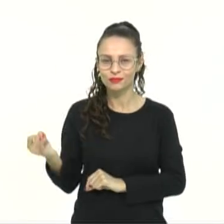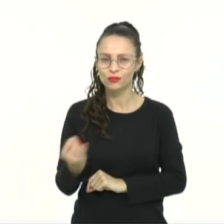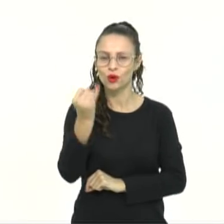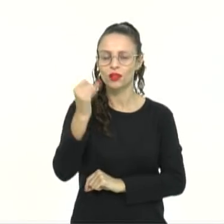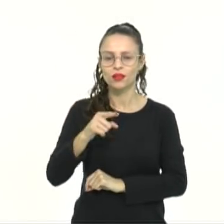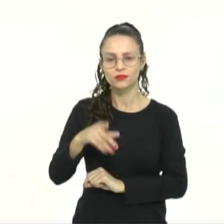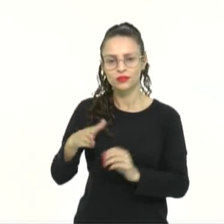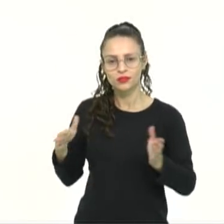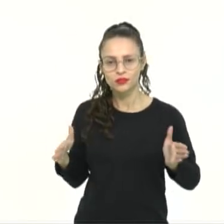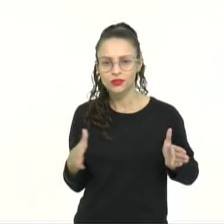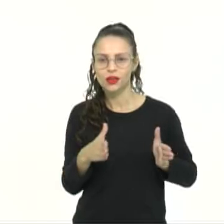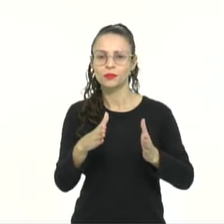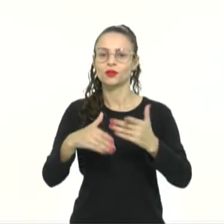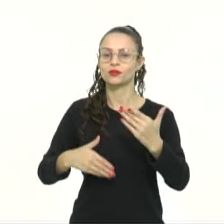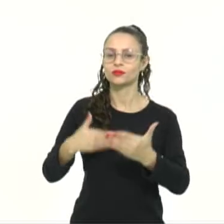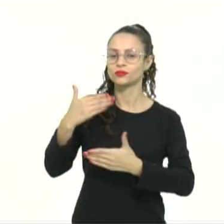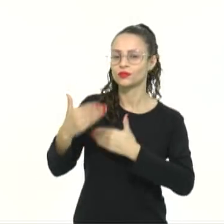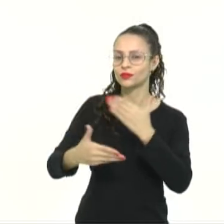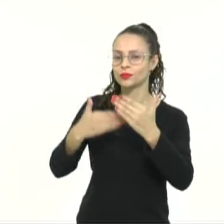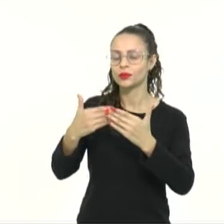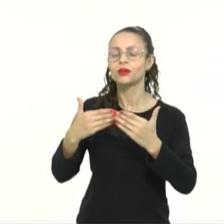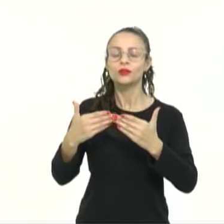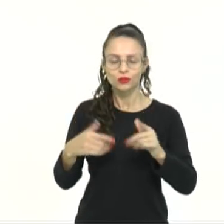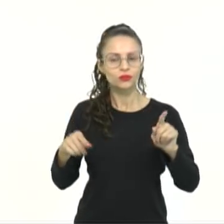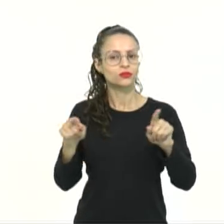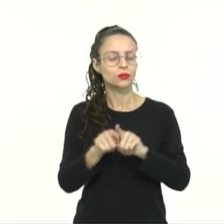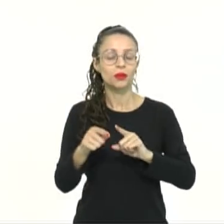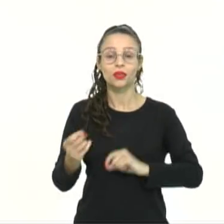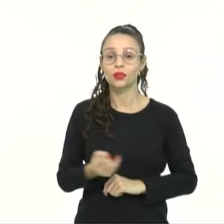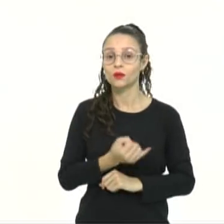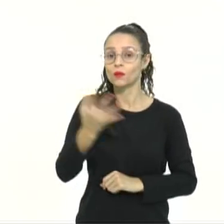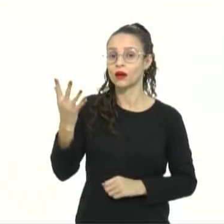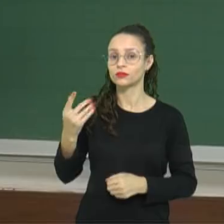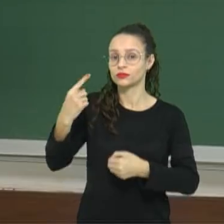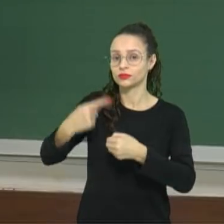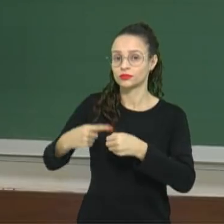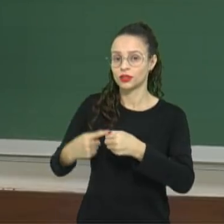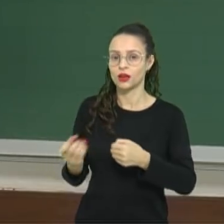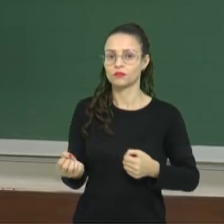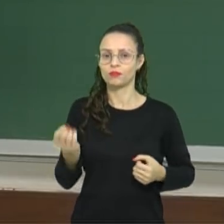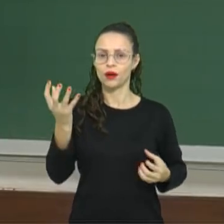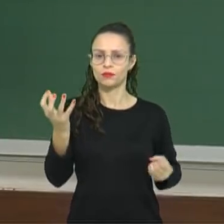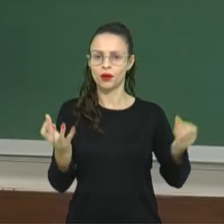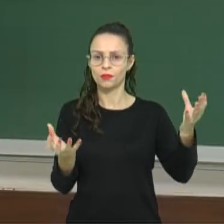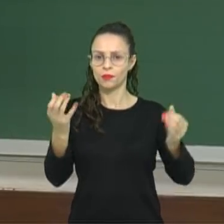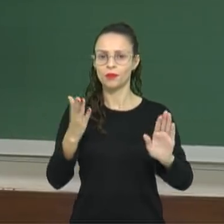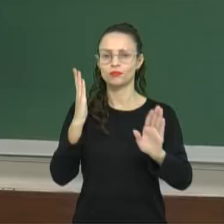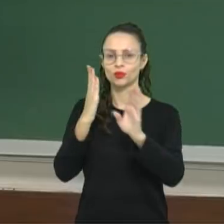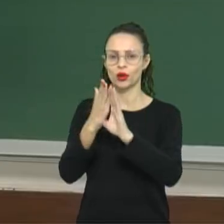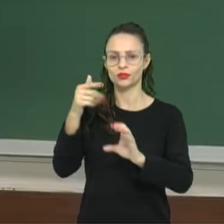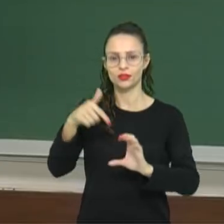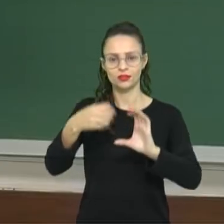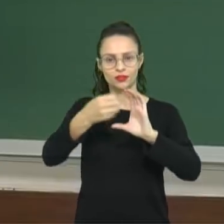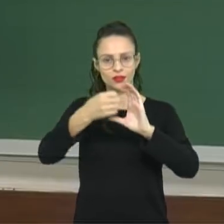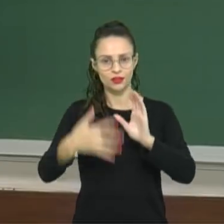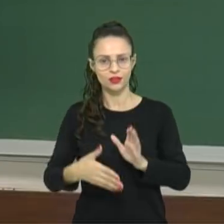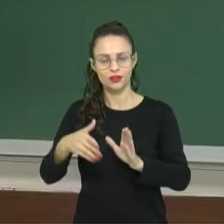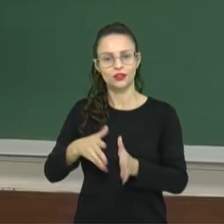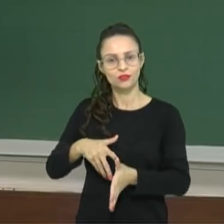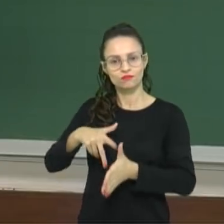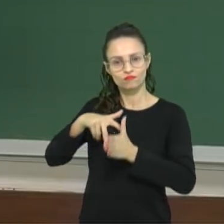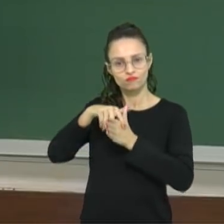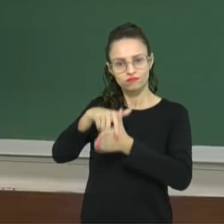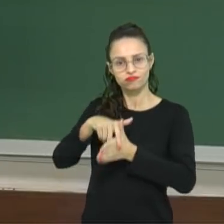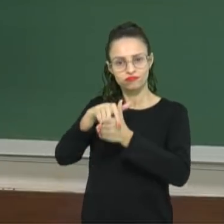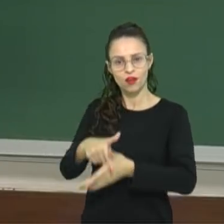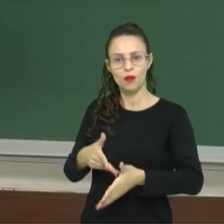desses caminhos para o desenvolvimento e quantas cidades surgem em relação a essa característica ali do tropeirismo. Por isso, a